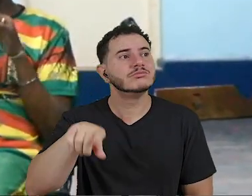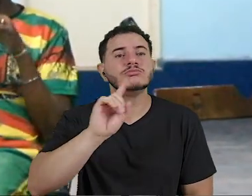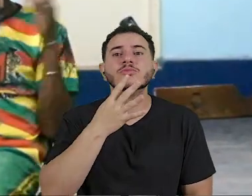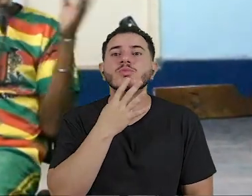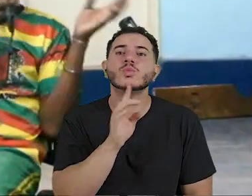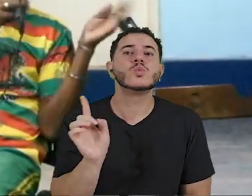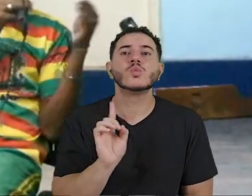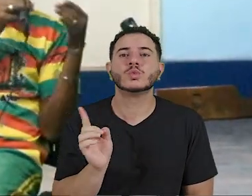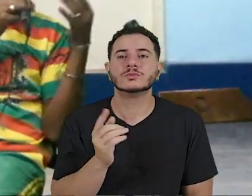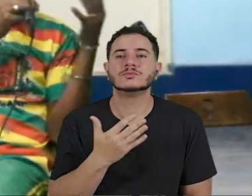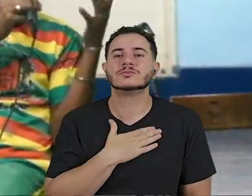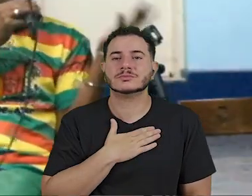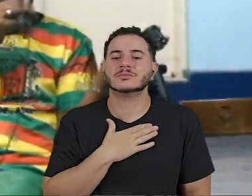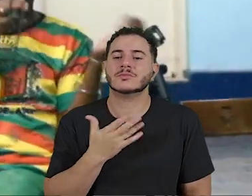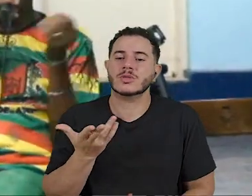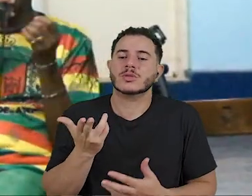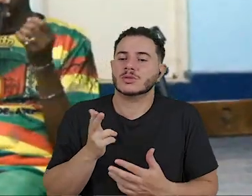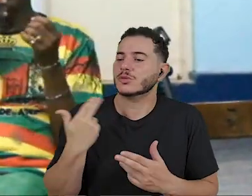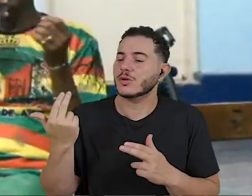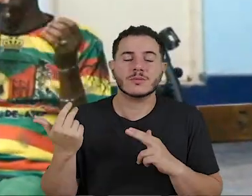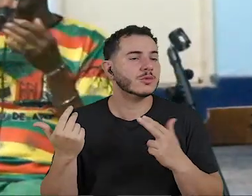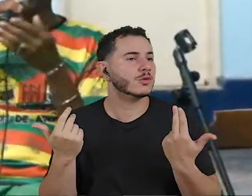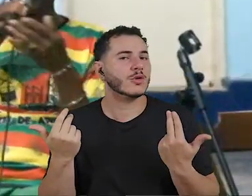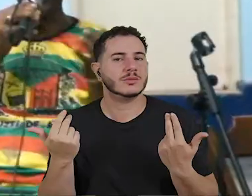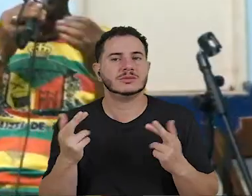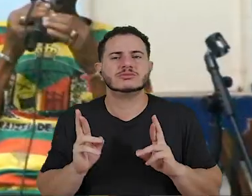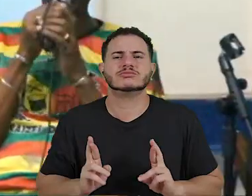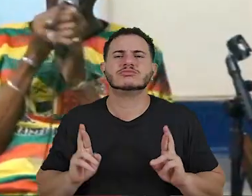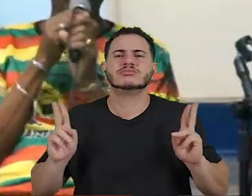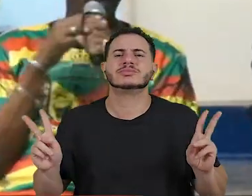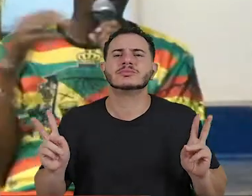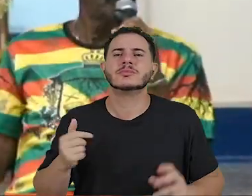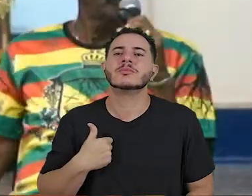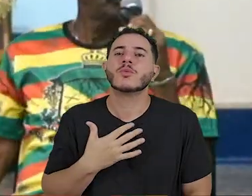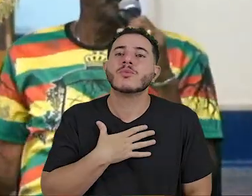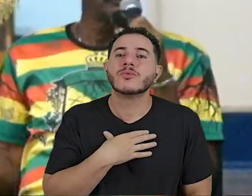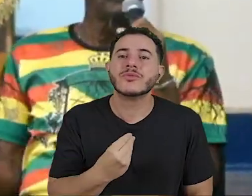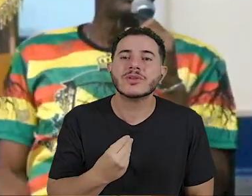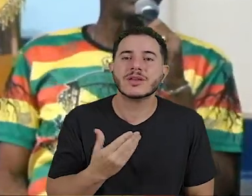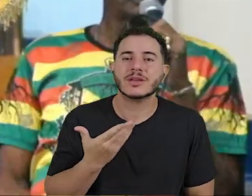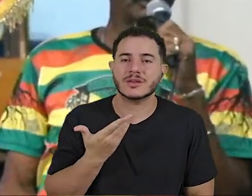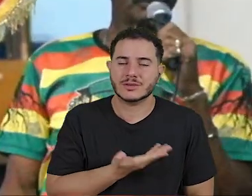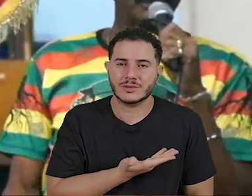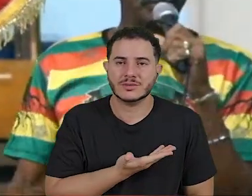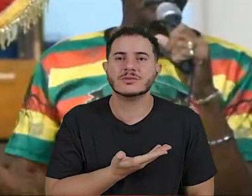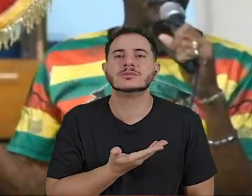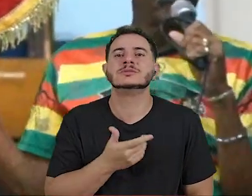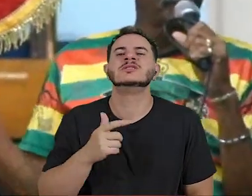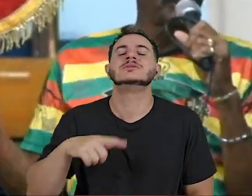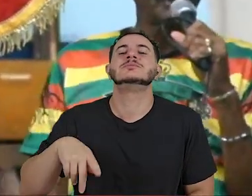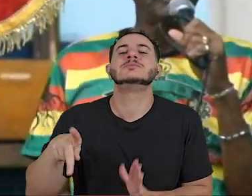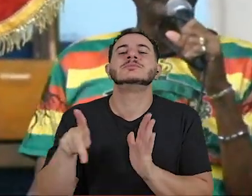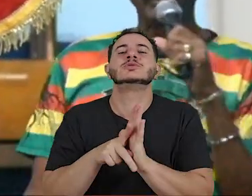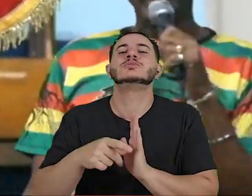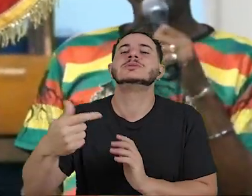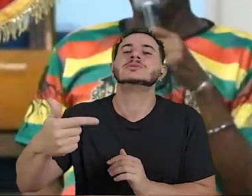conhecesse ou conheça só de nome. Como já foi dito, mencionado, é o meu filho, certo? Da segunda família,